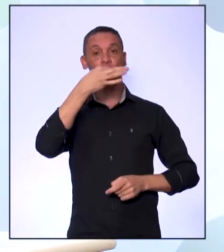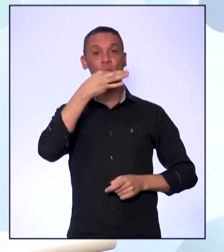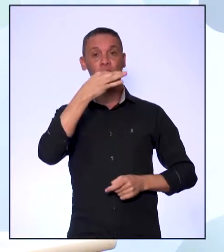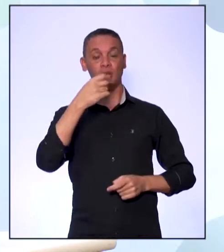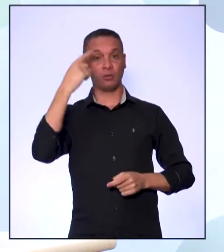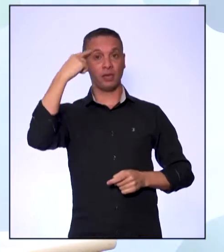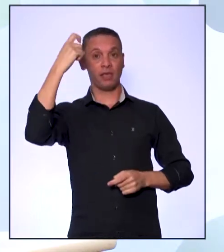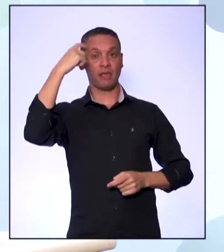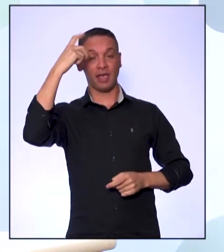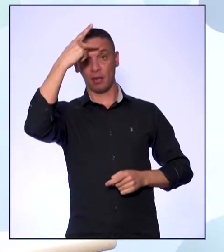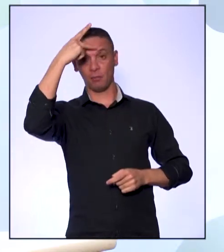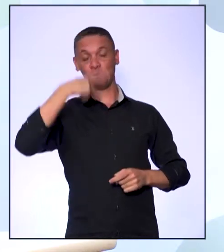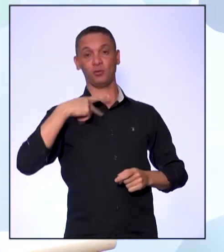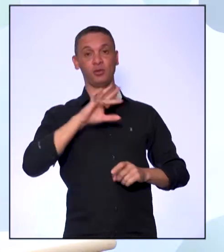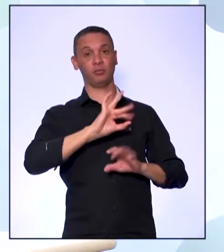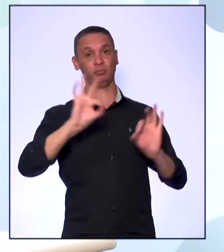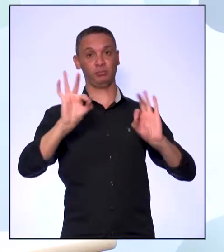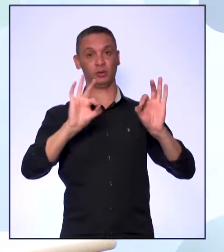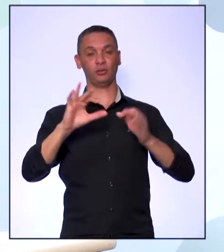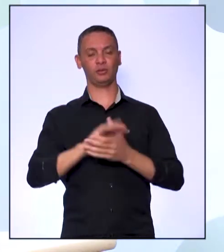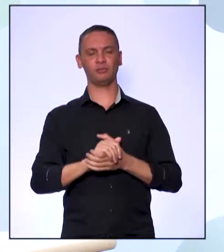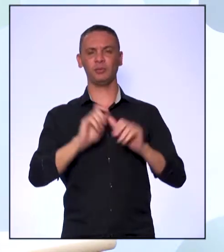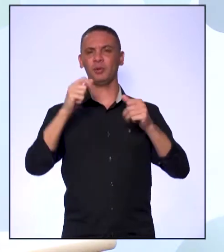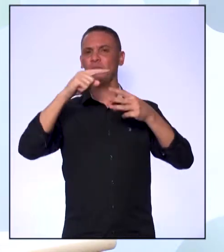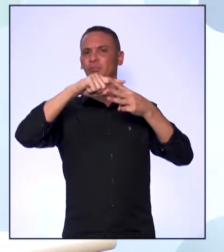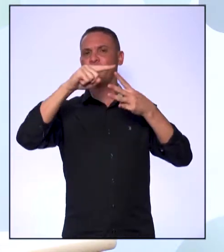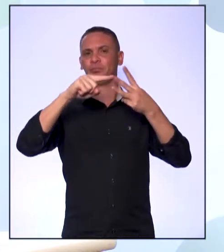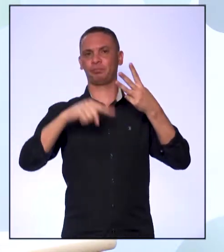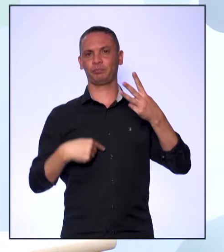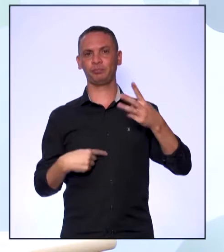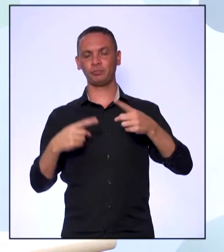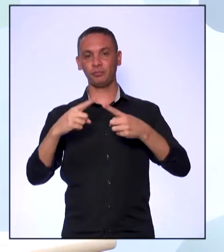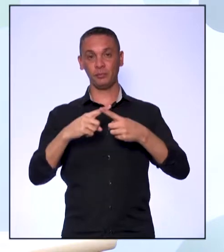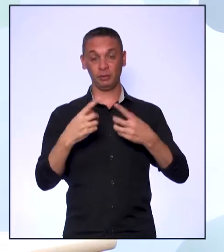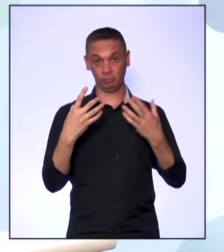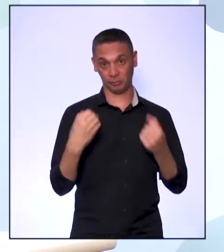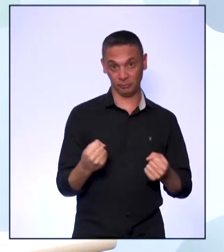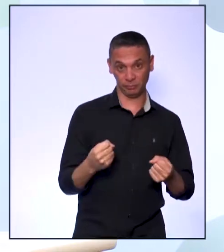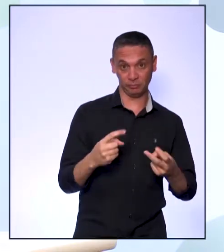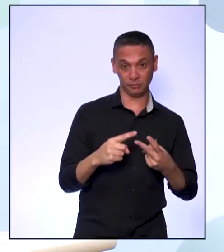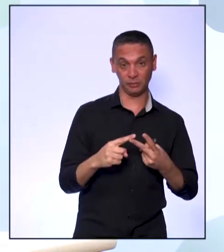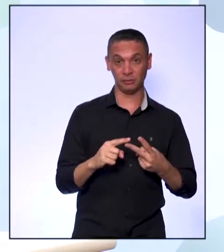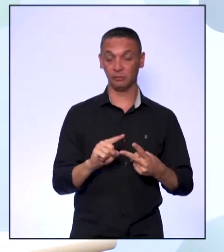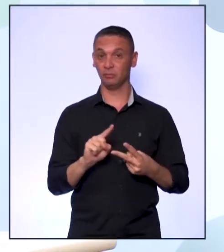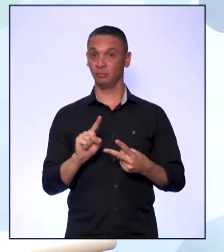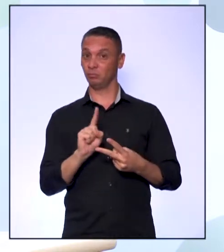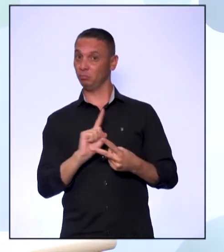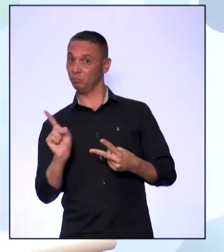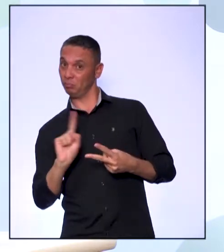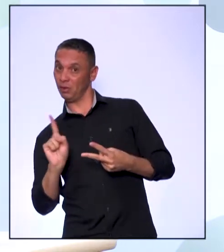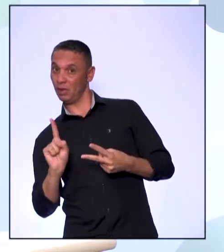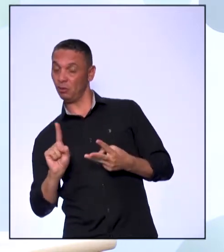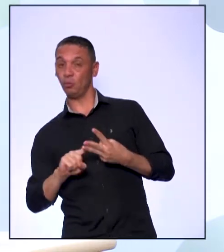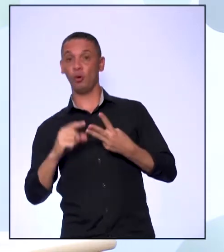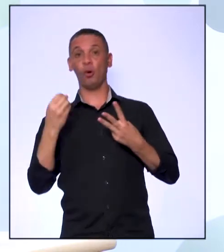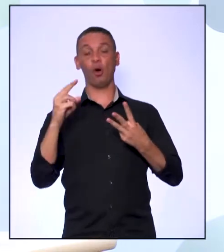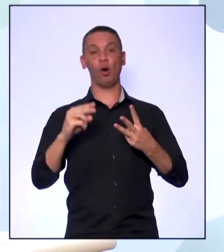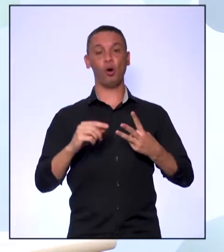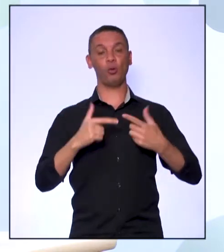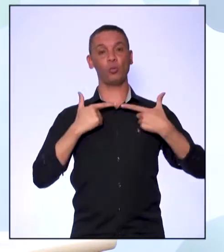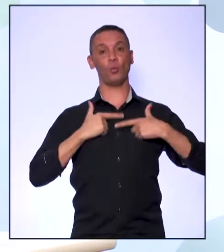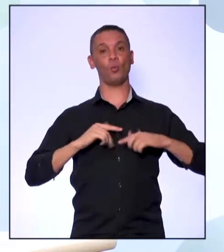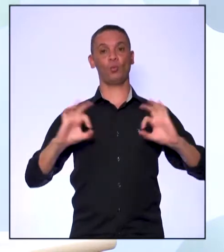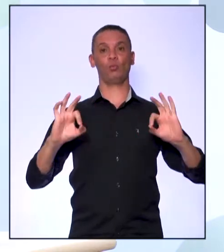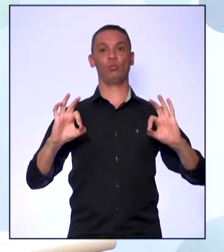questão polêmica, a gente só pode se posicionar de três formas. Ou eu sou contrário, ou eu sou favorável, ou eu sou neutro a